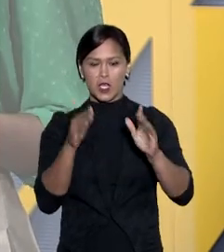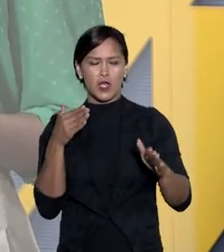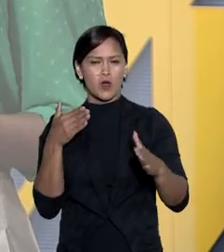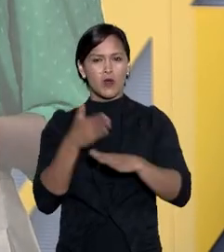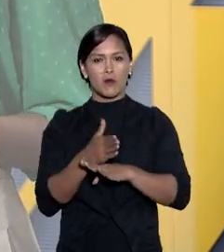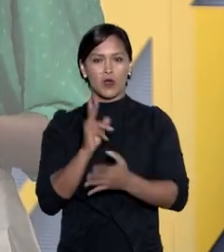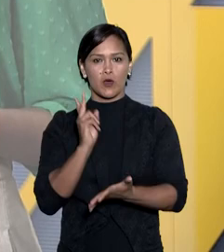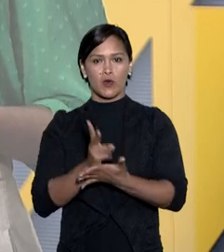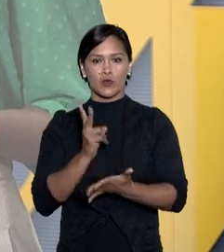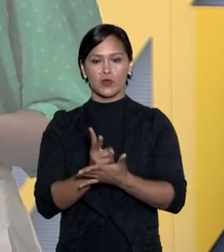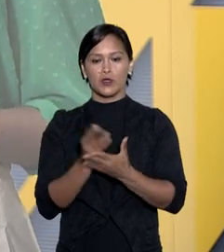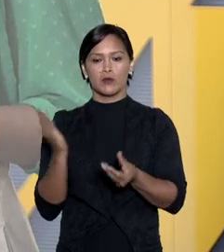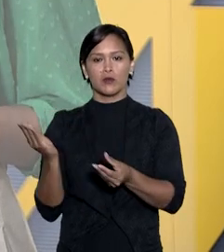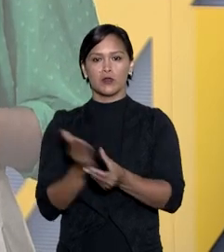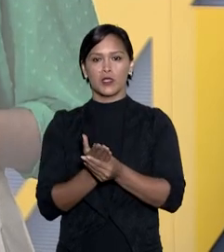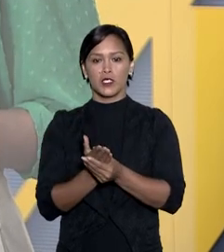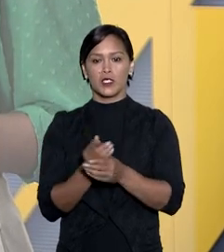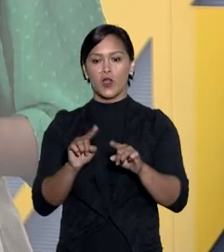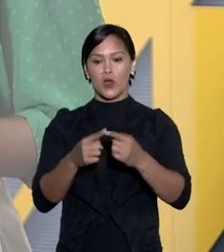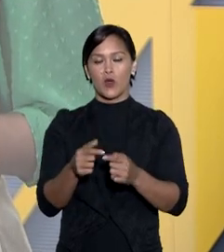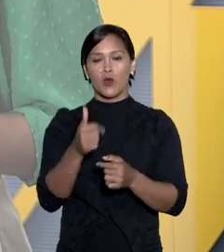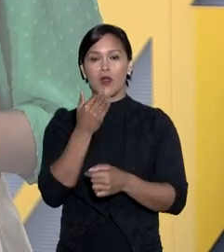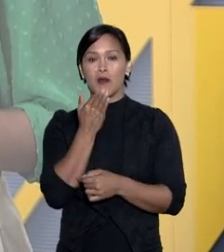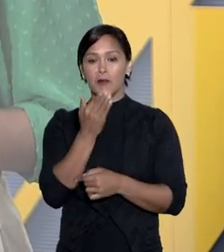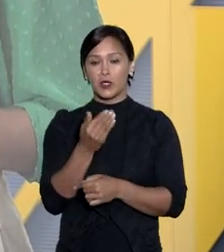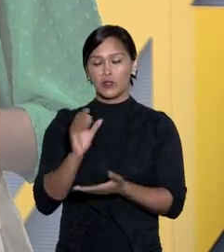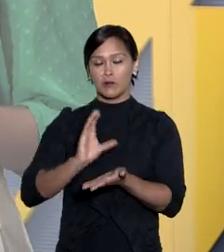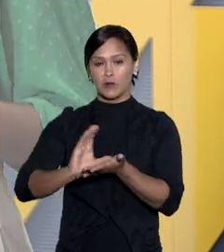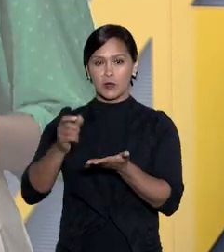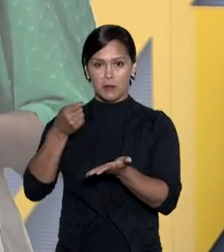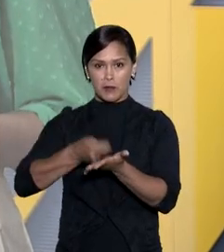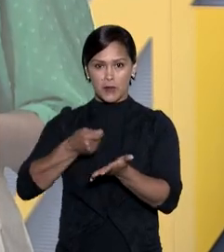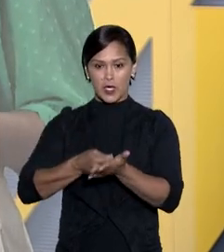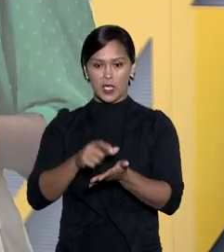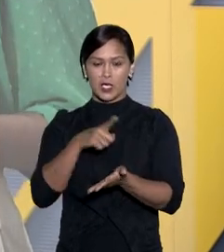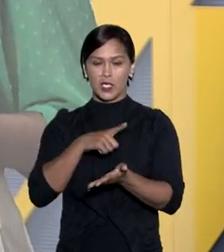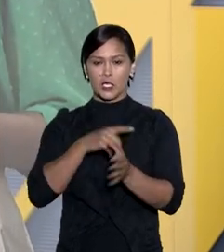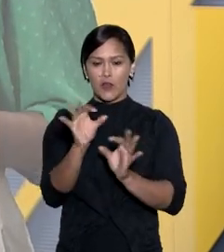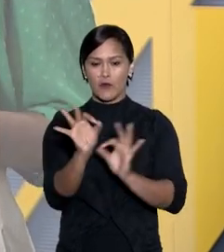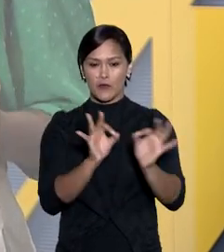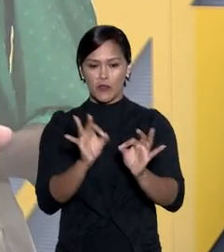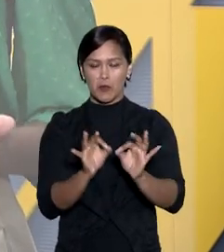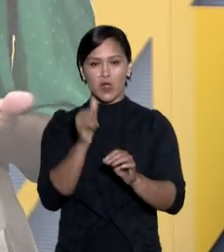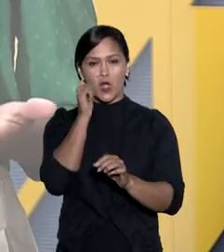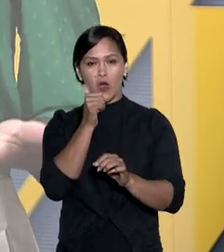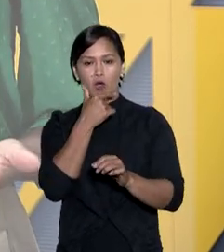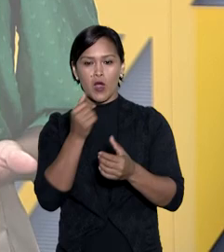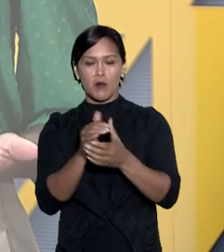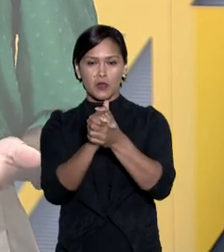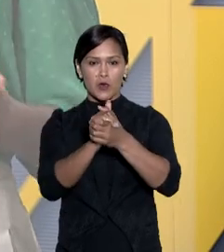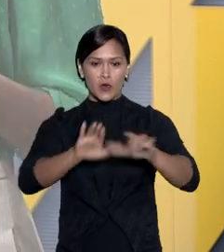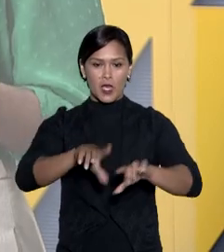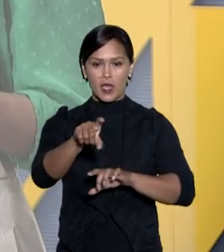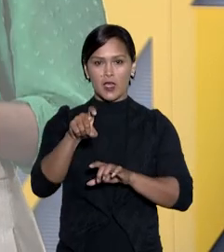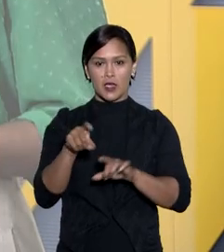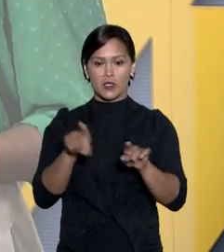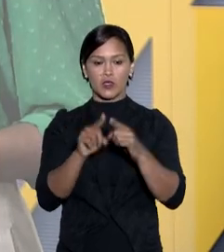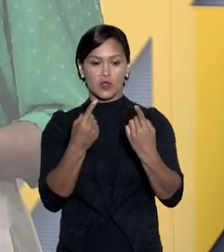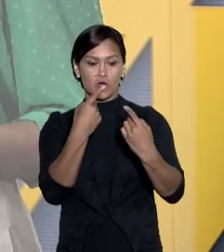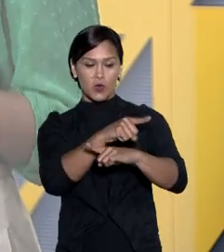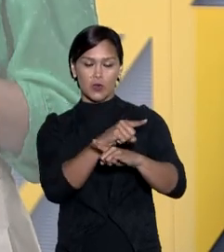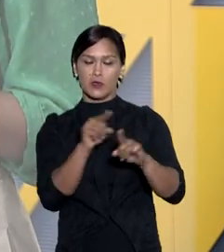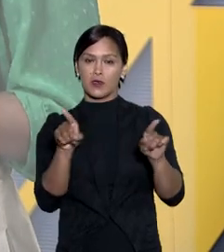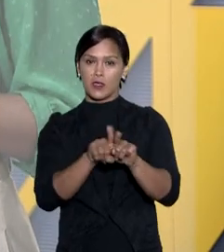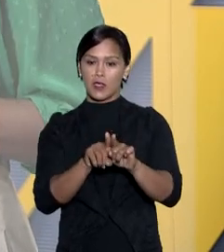impede prosseguimento da ação quanto a pedido de indenização que tenha sido formulado por um dos ex-cônjuges contra o